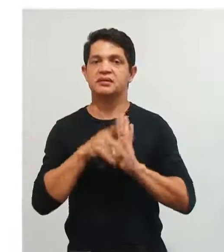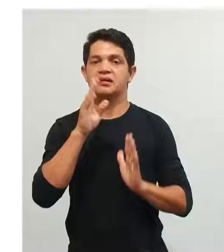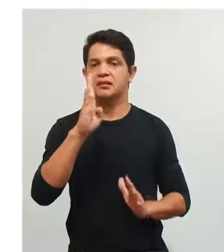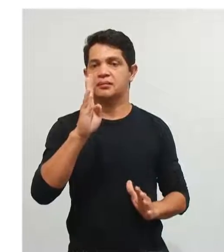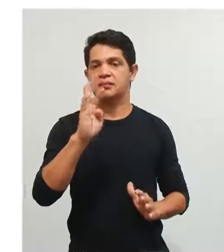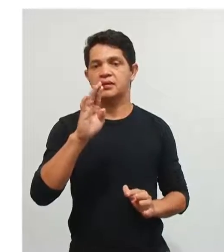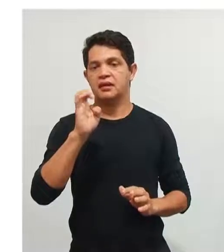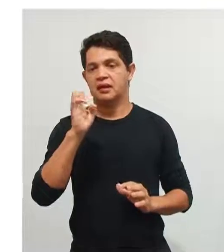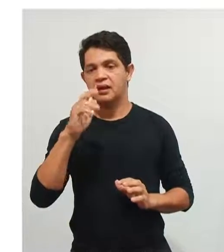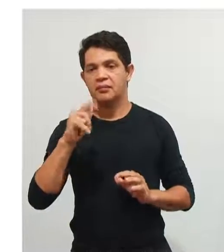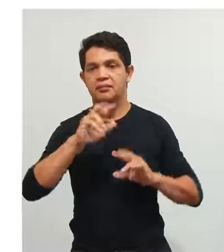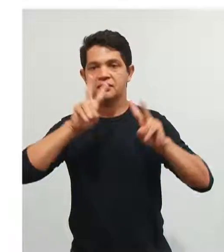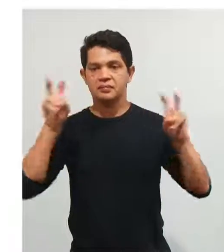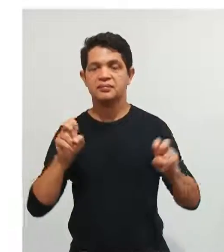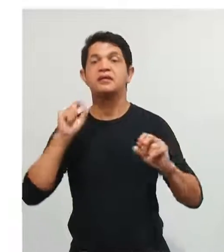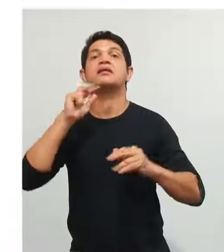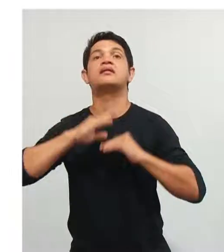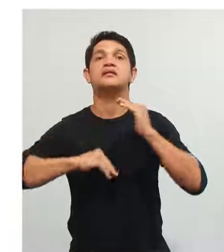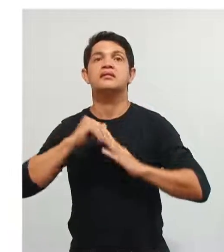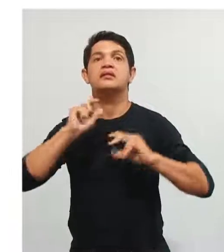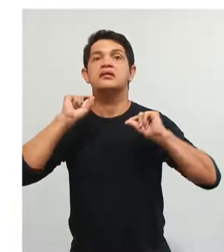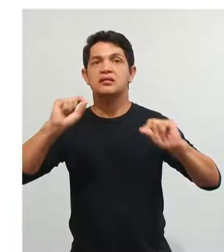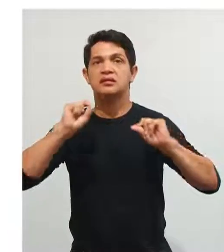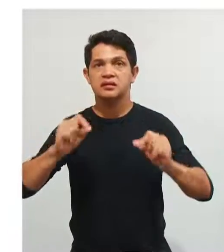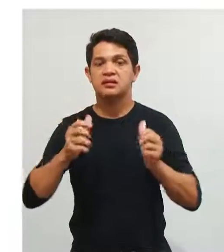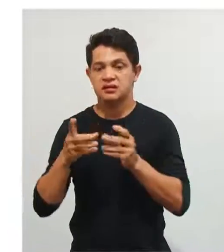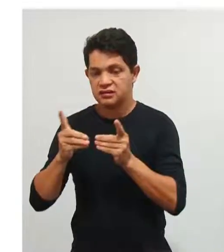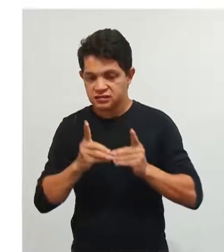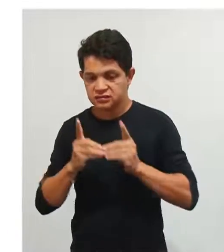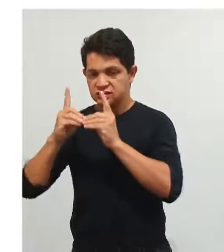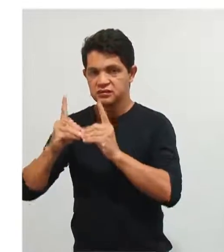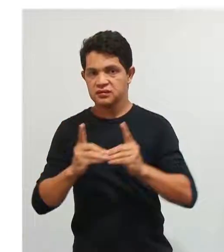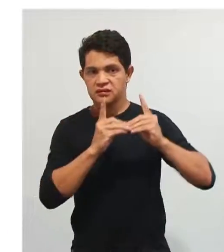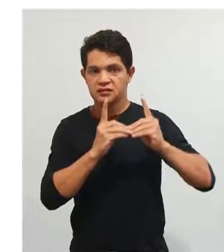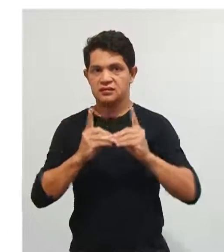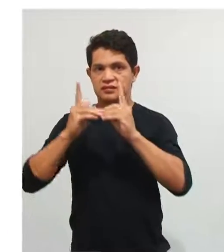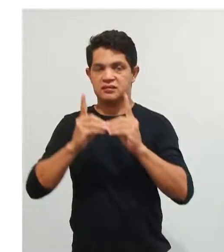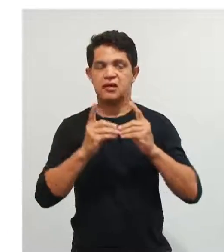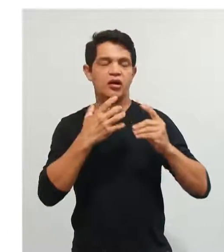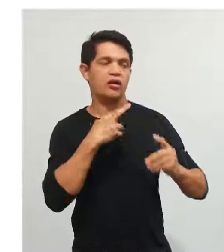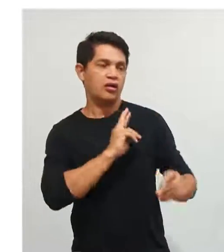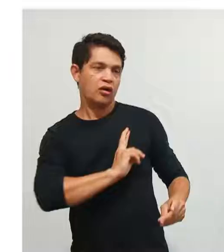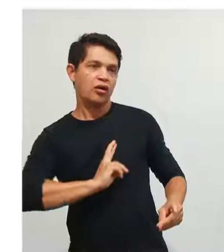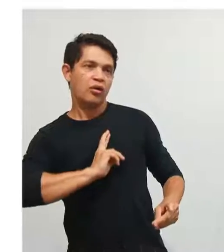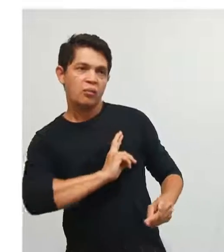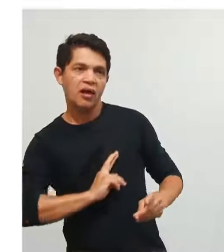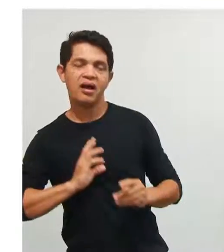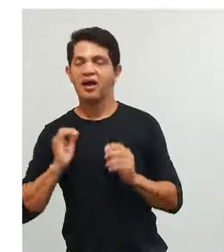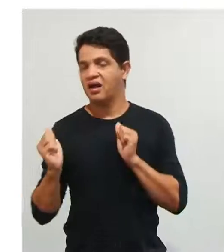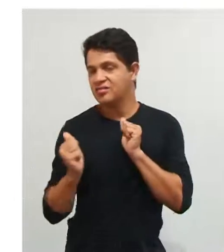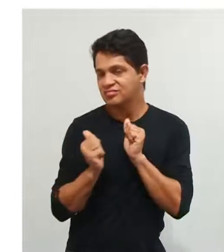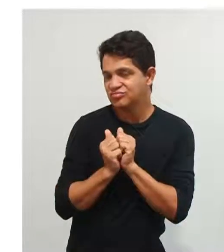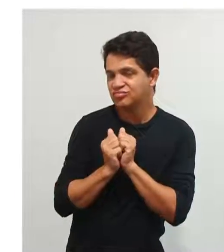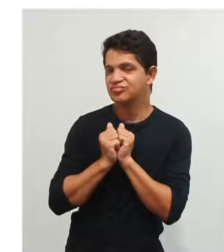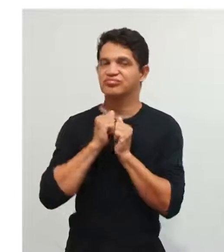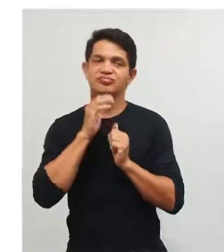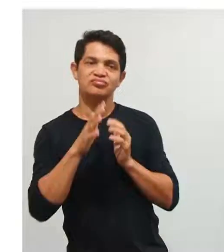O termo é utilizado para se referir à música popular romântica com exagero